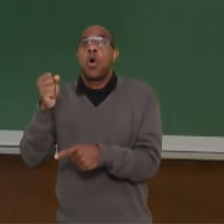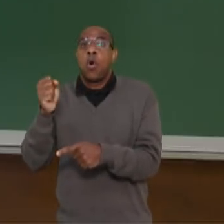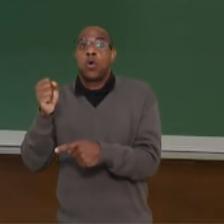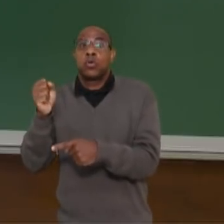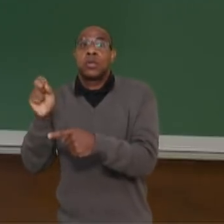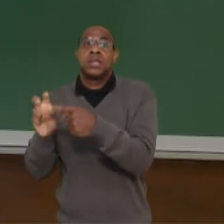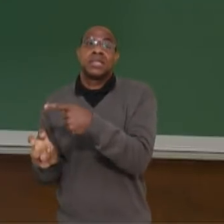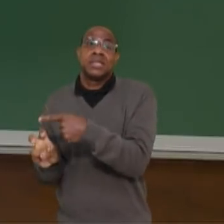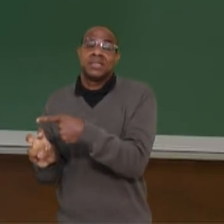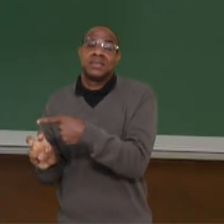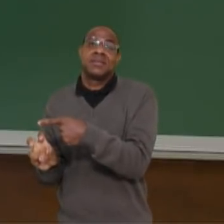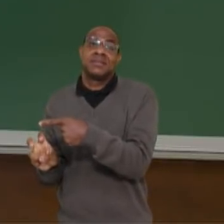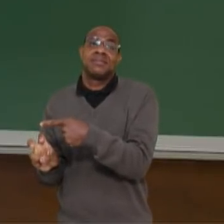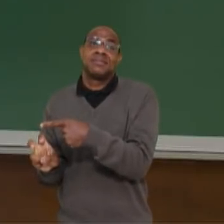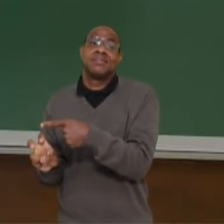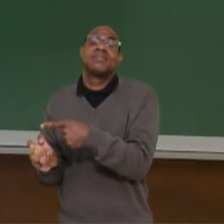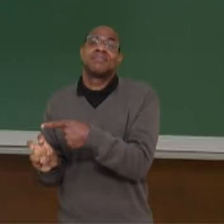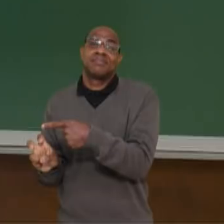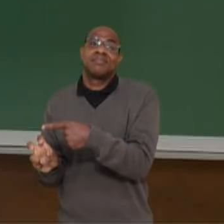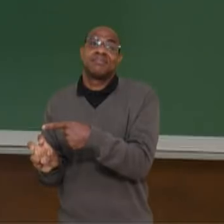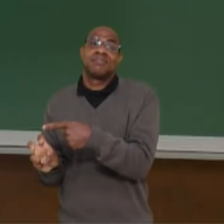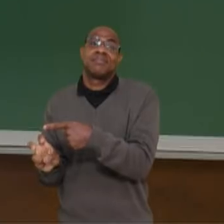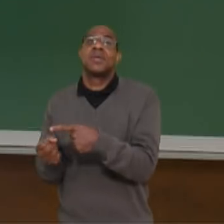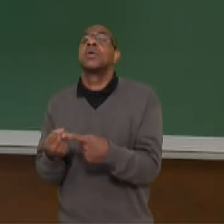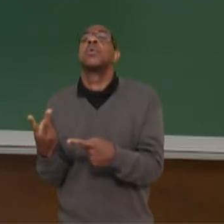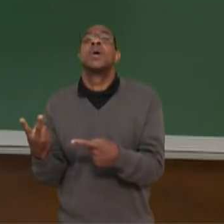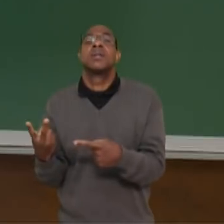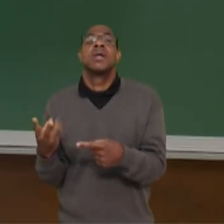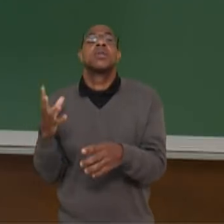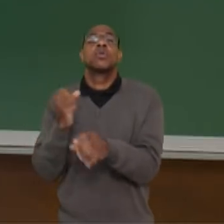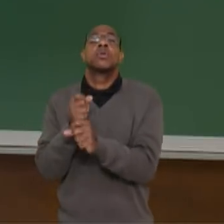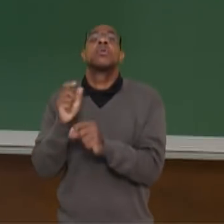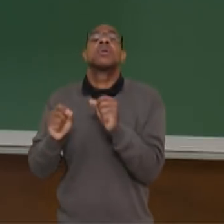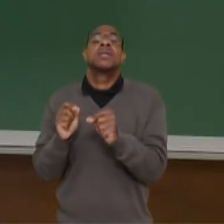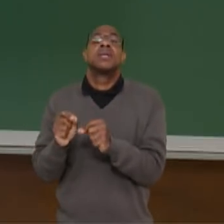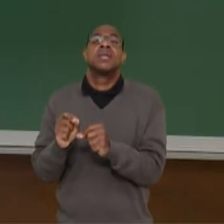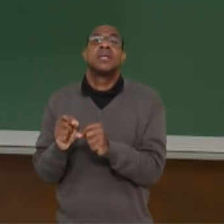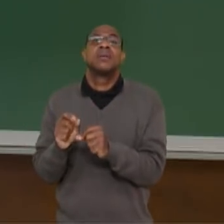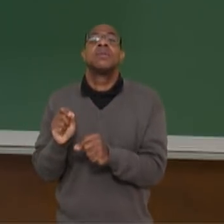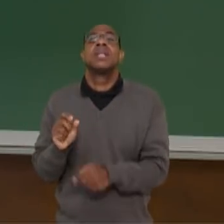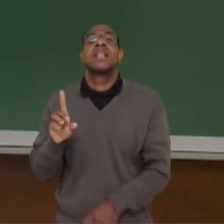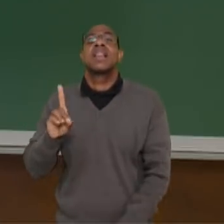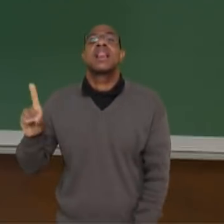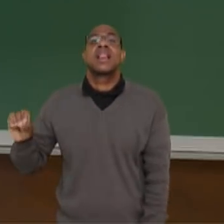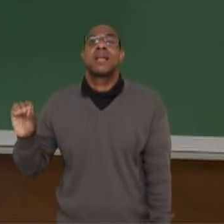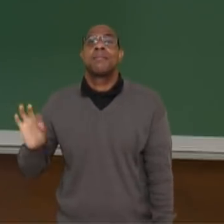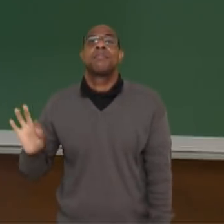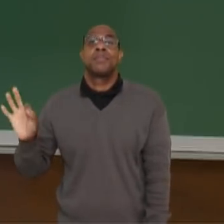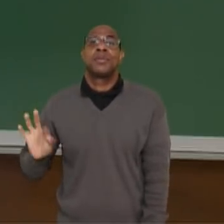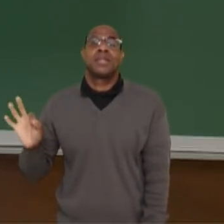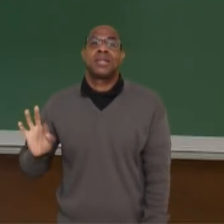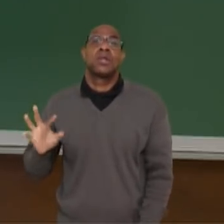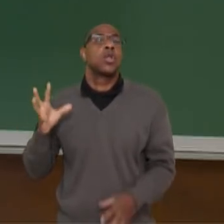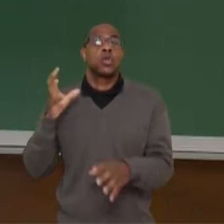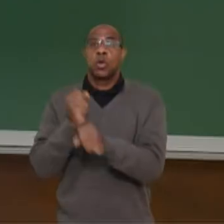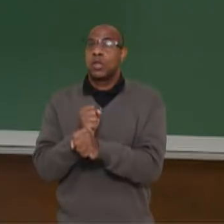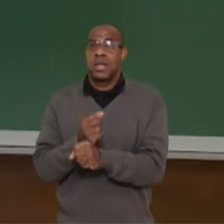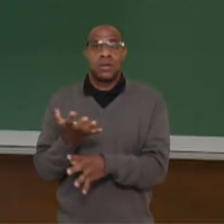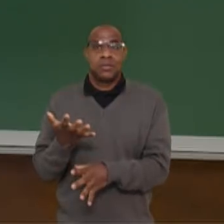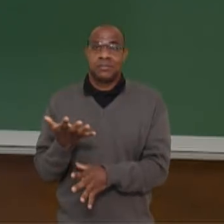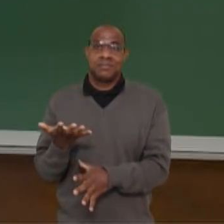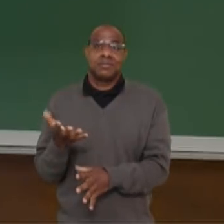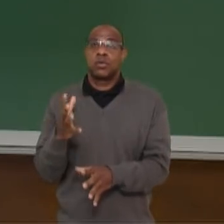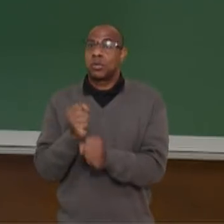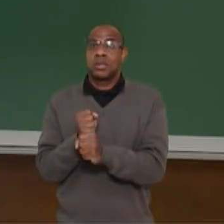daí 8/15 mais 7/15 dá quanto? Dá a totalidade da turma, que seria 100%. A chance de eu sortear um aluno da turma?